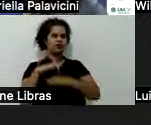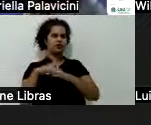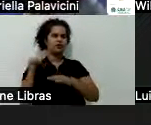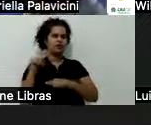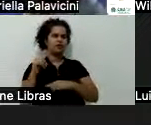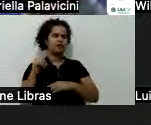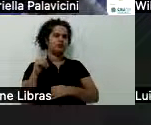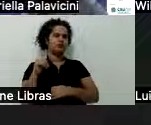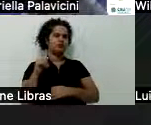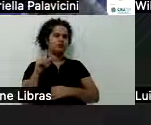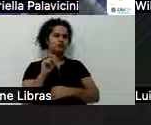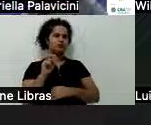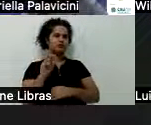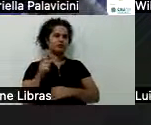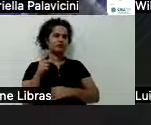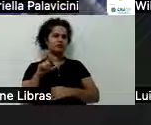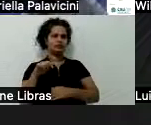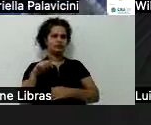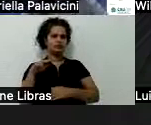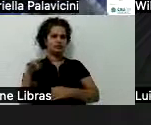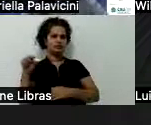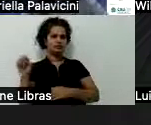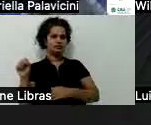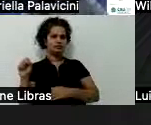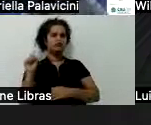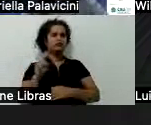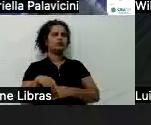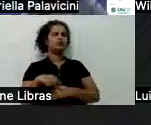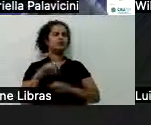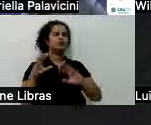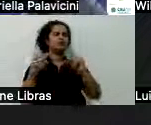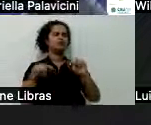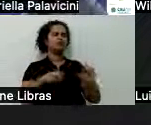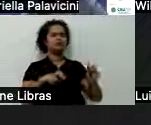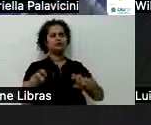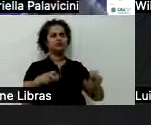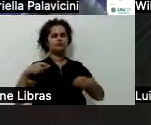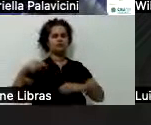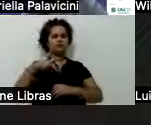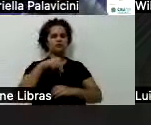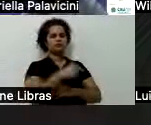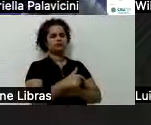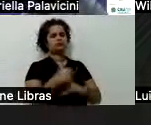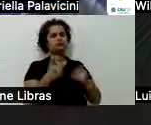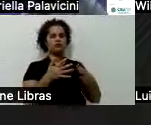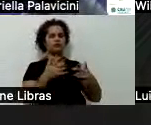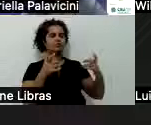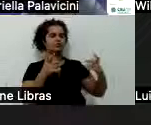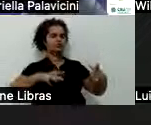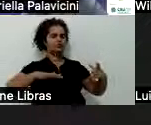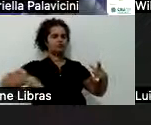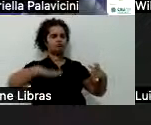as ações de urbanismo tático em si, que são faseadas, mas também todas as ações de pedestrialização gerando superquadras